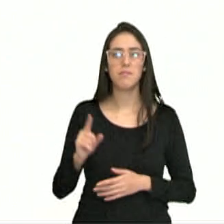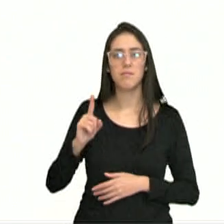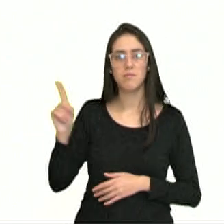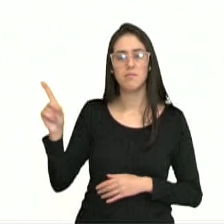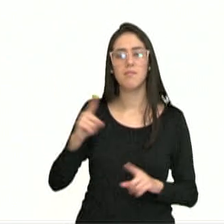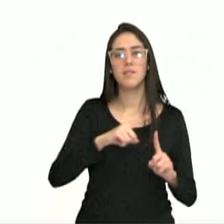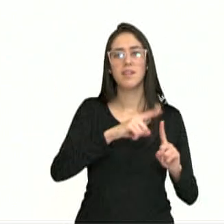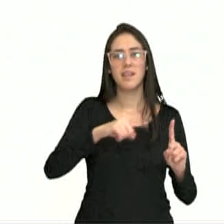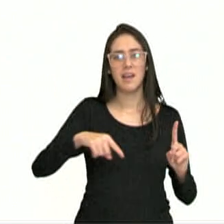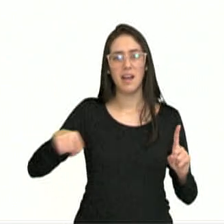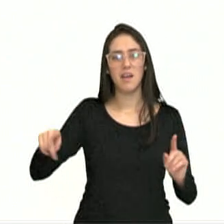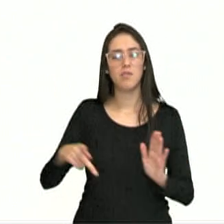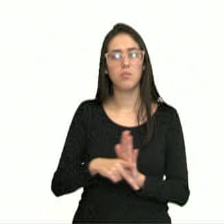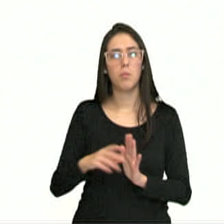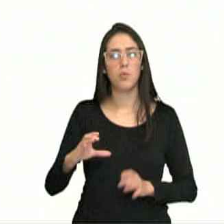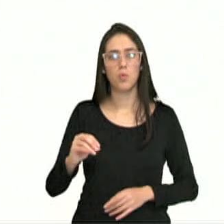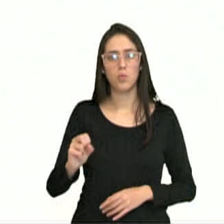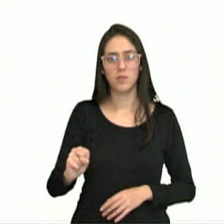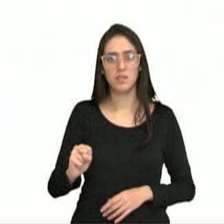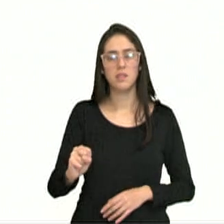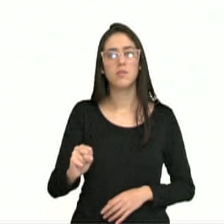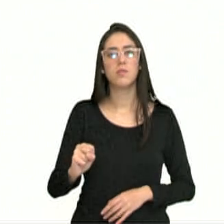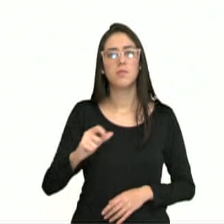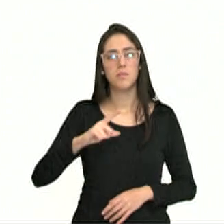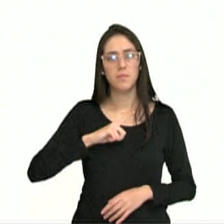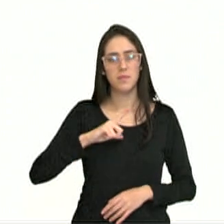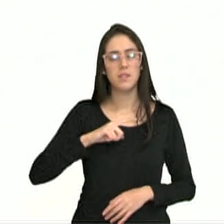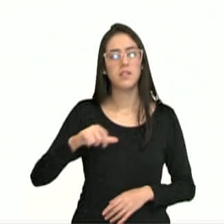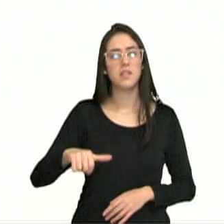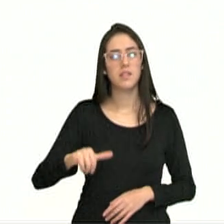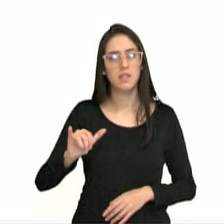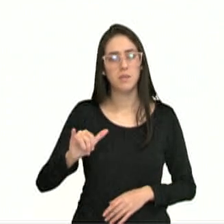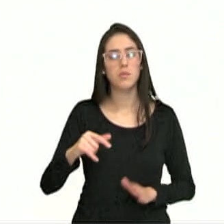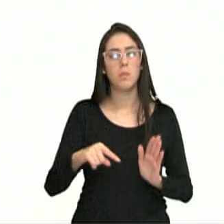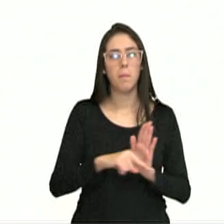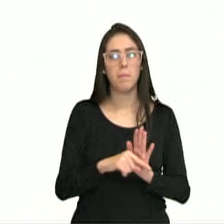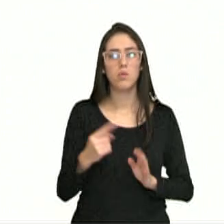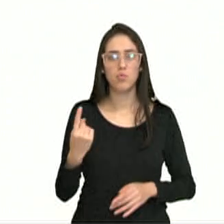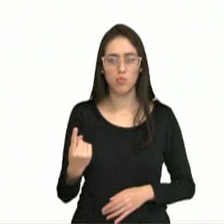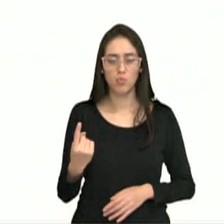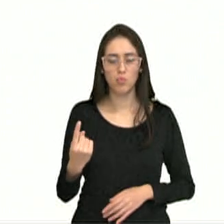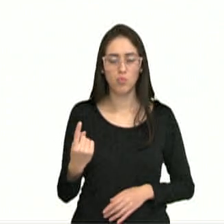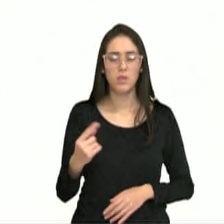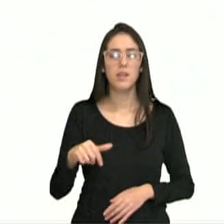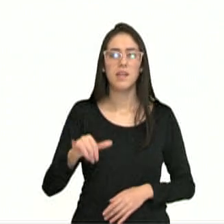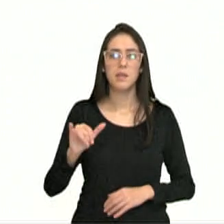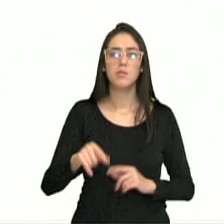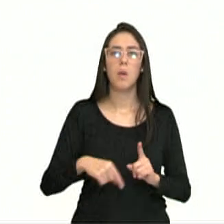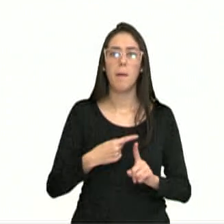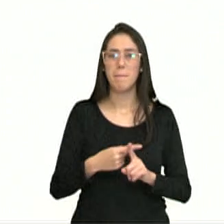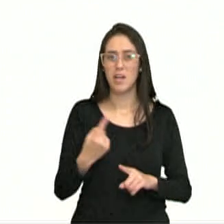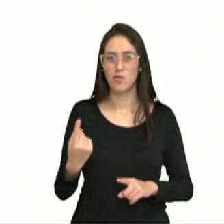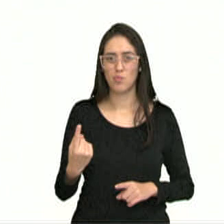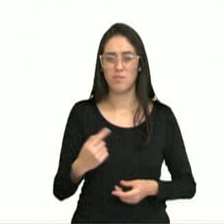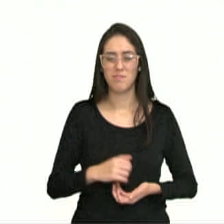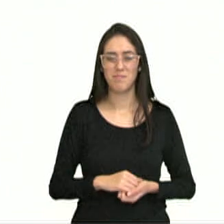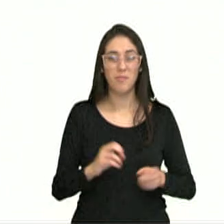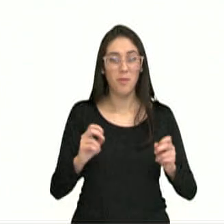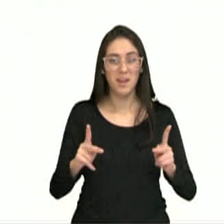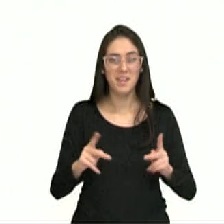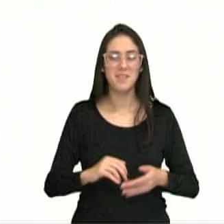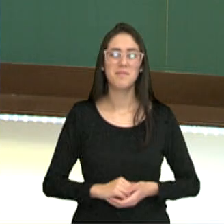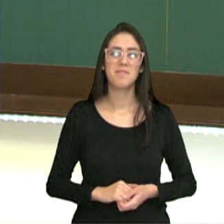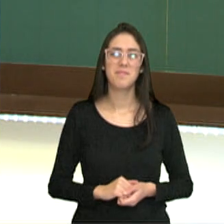função cosseno está contido, então, né, em y menos 1 e y mais 1. Tranquilo,